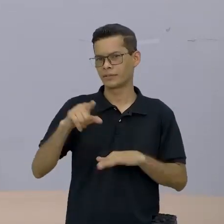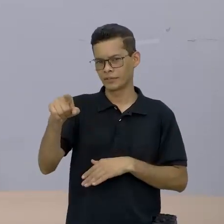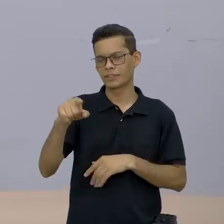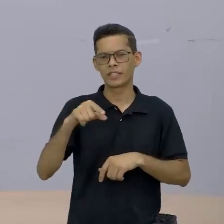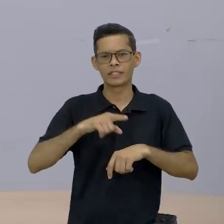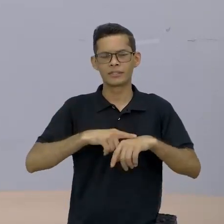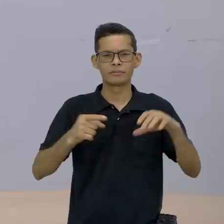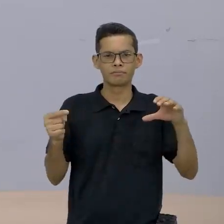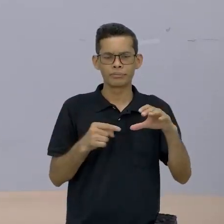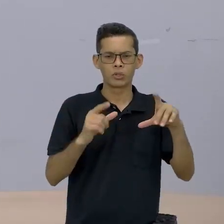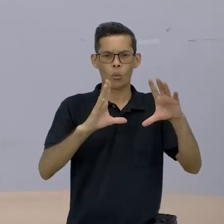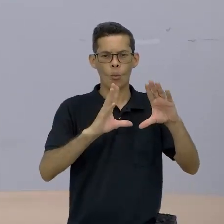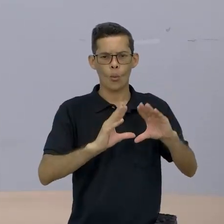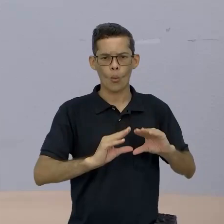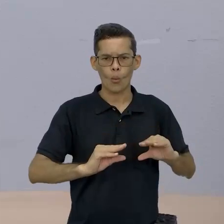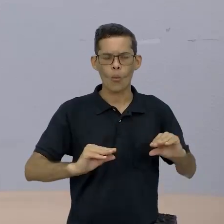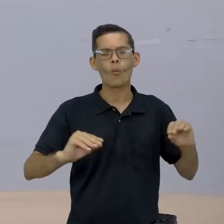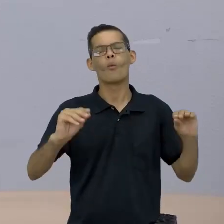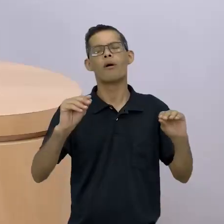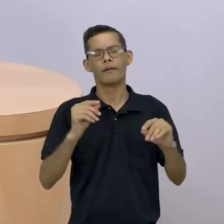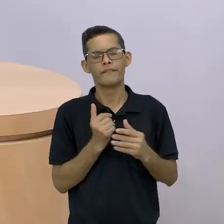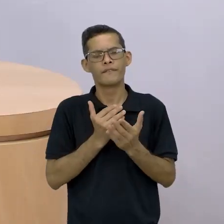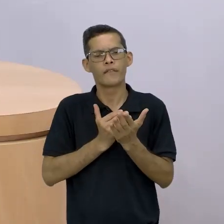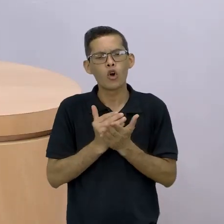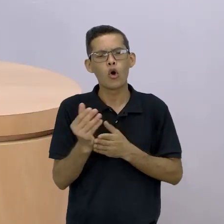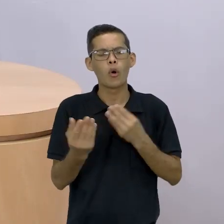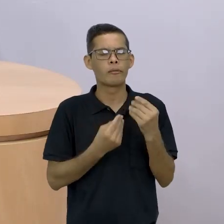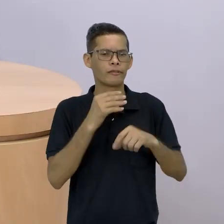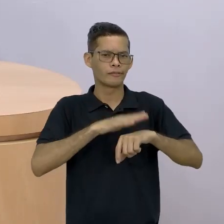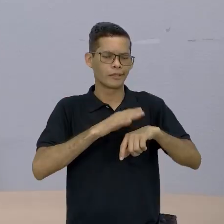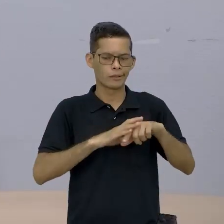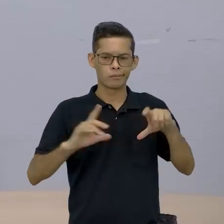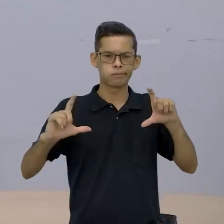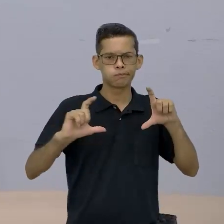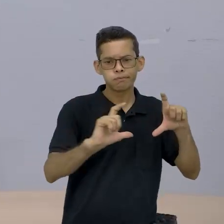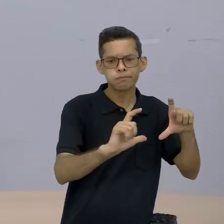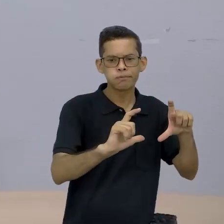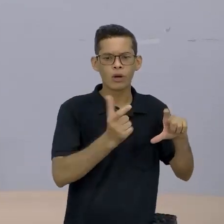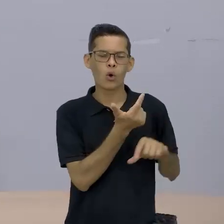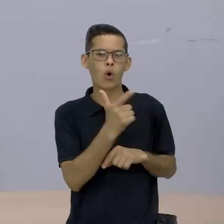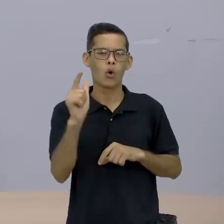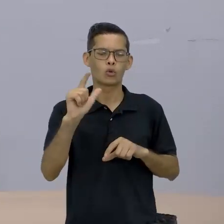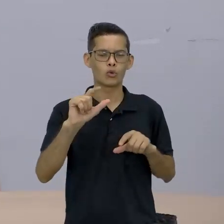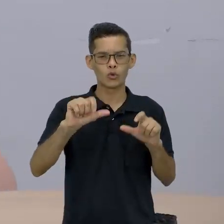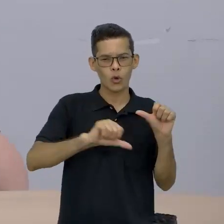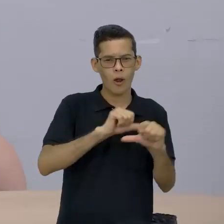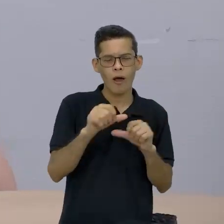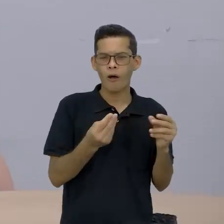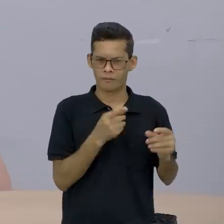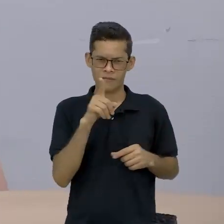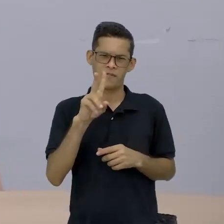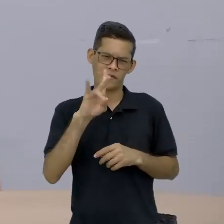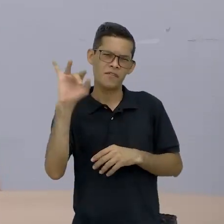né, iniciar todo esse processo da troca e você vai errar. Né? Você vai ali ter